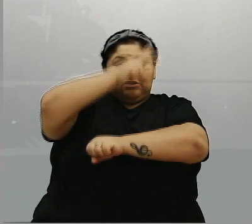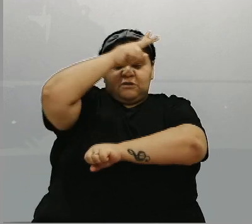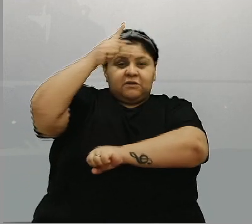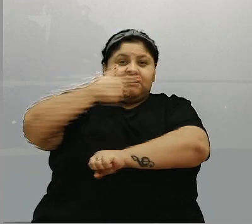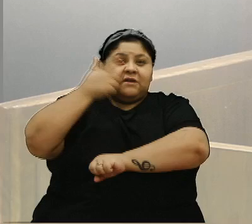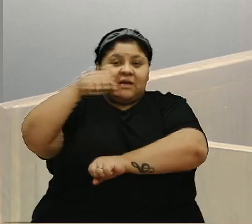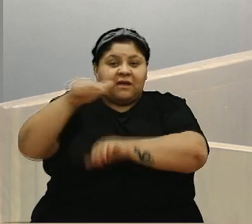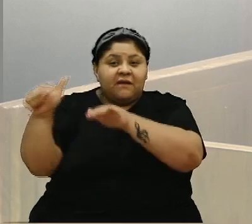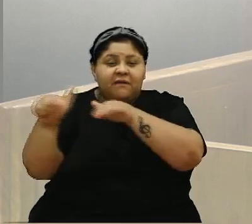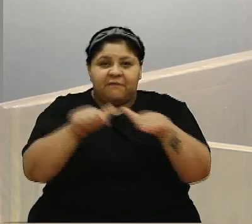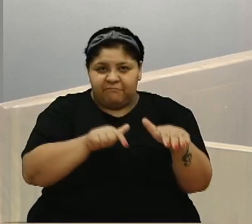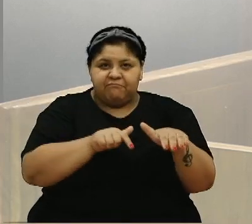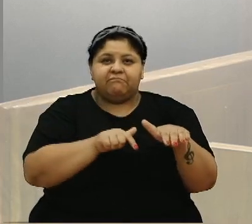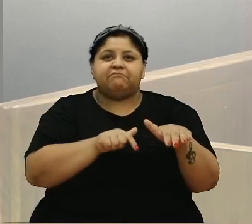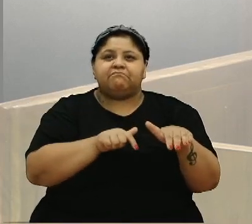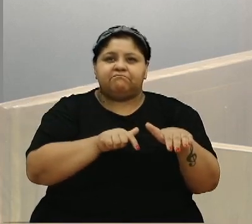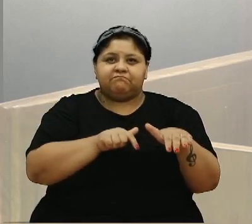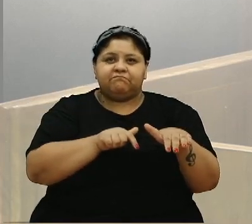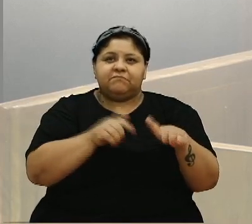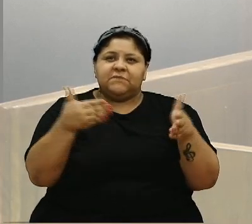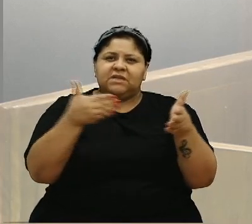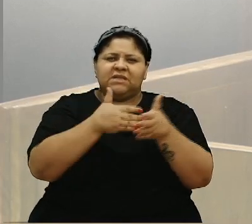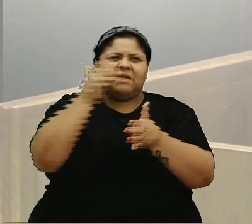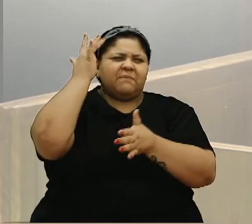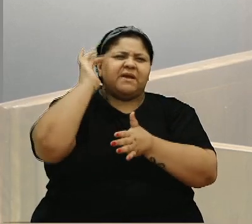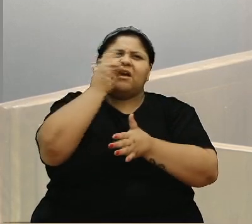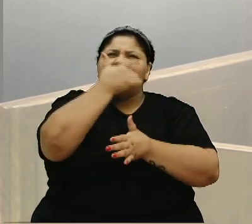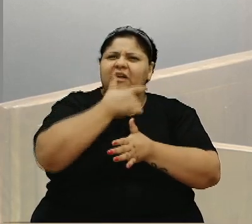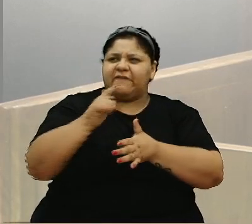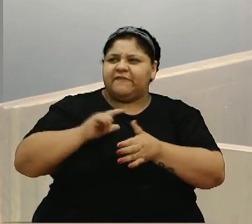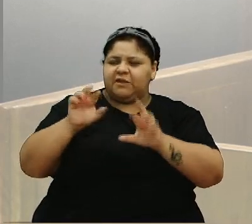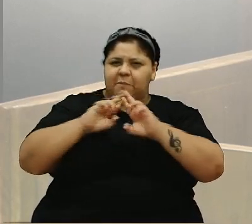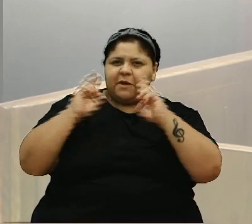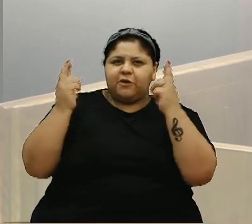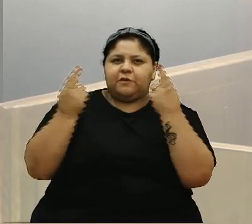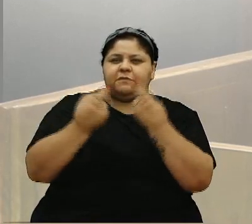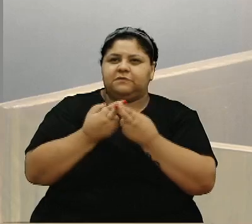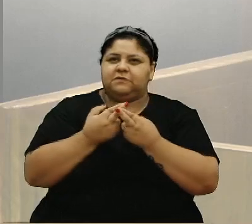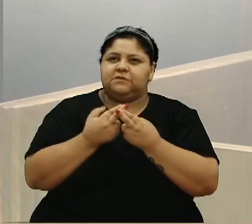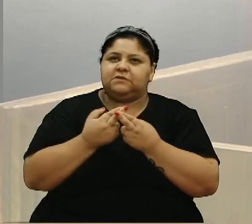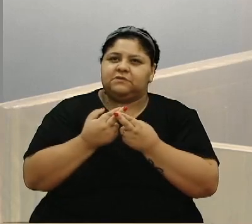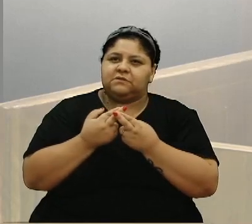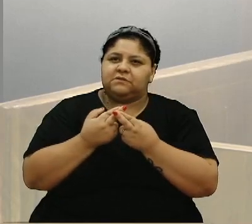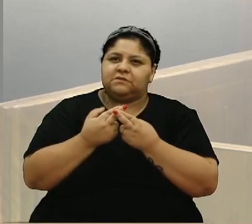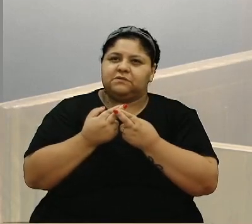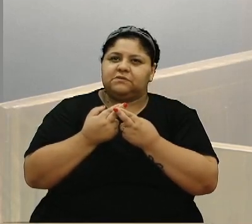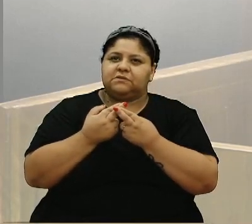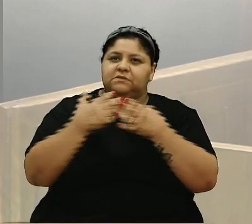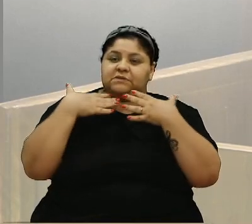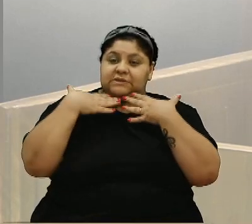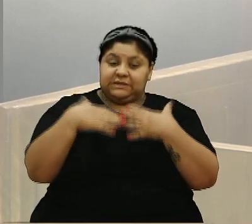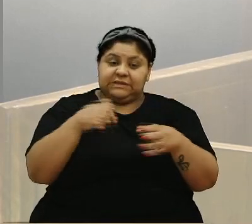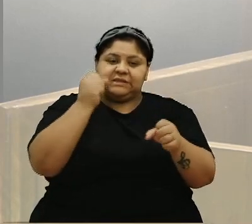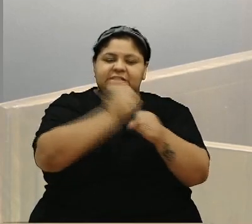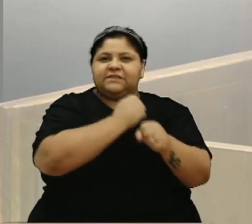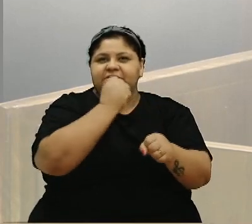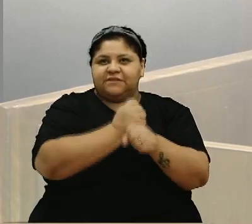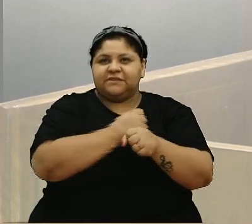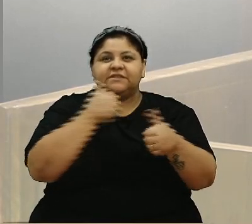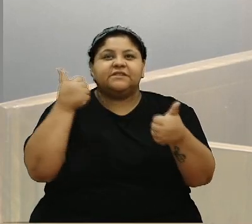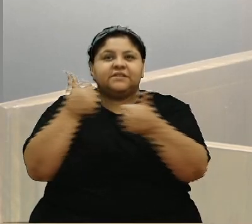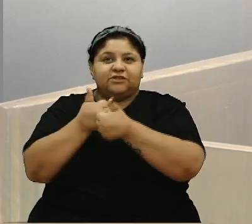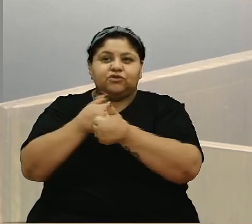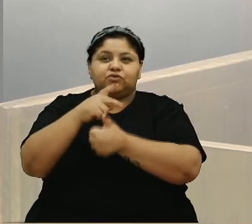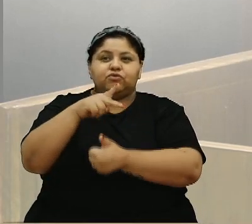semana, até amanhã, se eu não me engano, vai ter uma reunião na Secretaria de Obras, junto com o